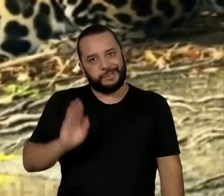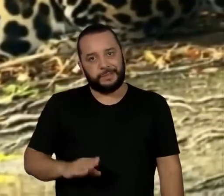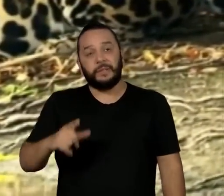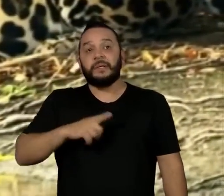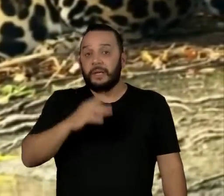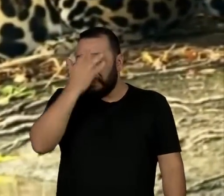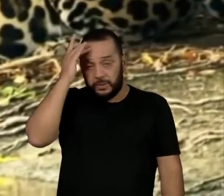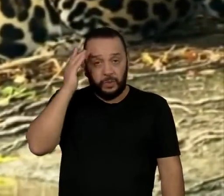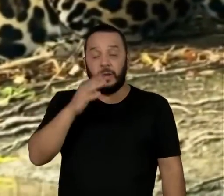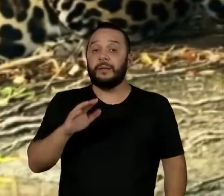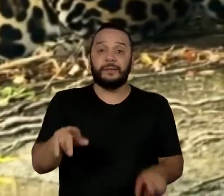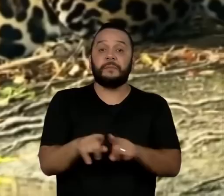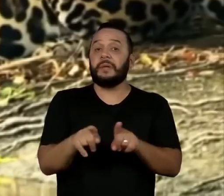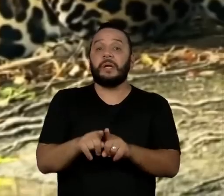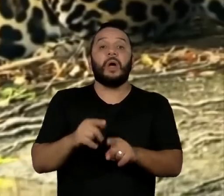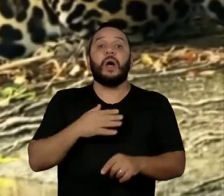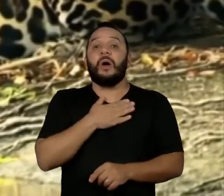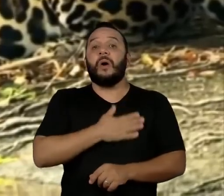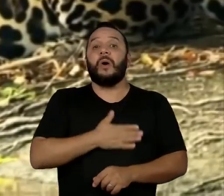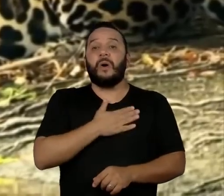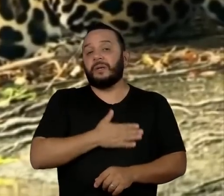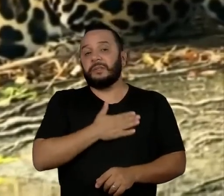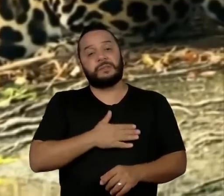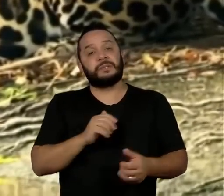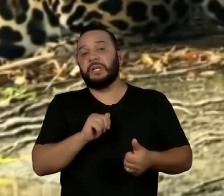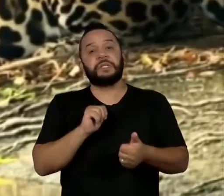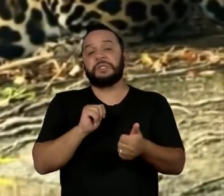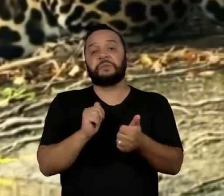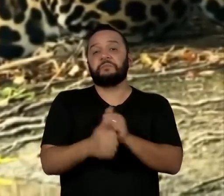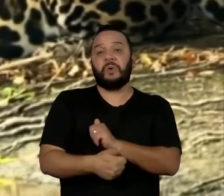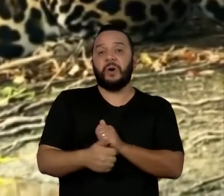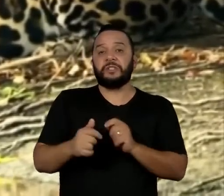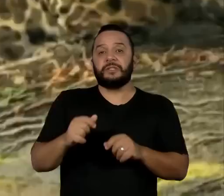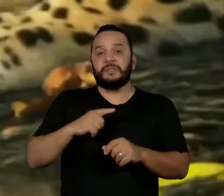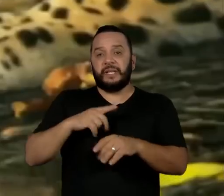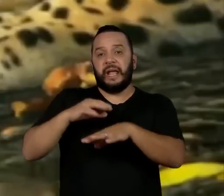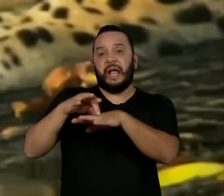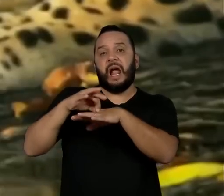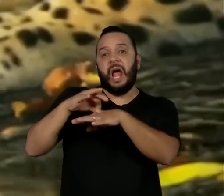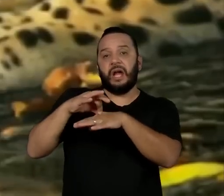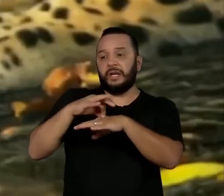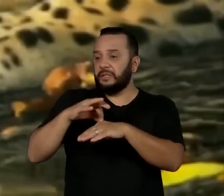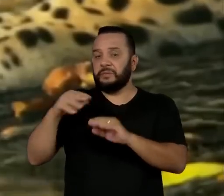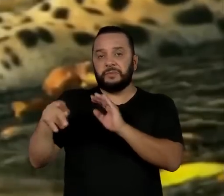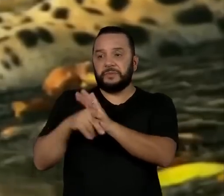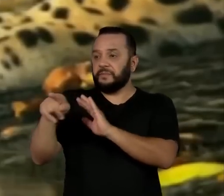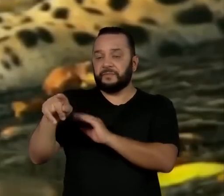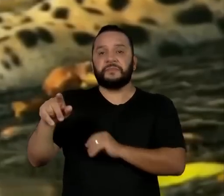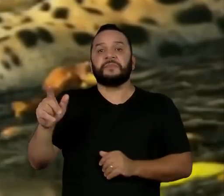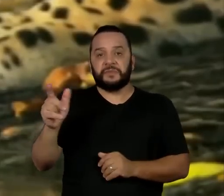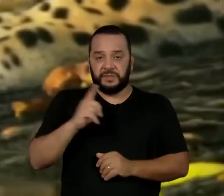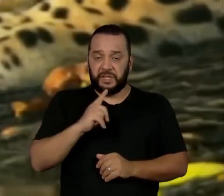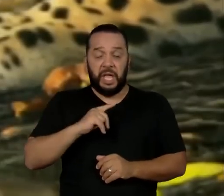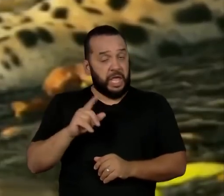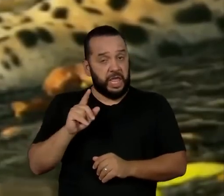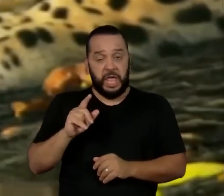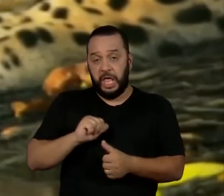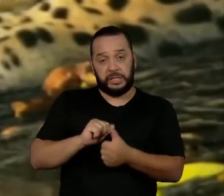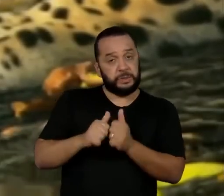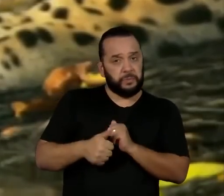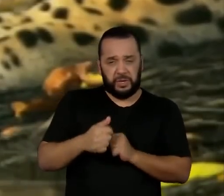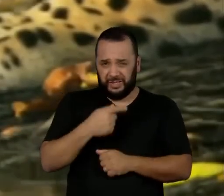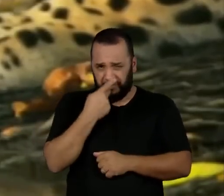de caçar para ter carne de caça, né? Então mistura aí um pouco uma atividade que eles chamam de esportiva